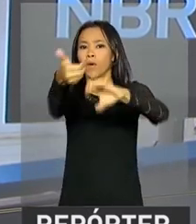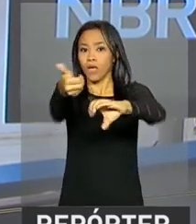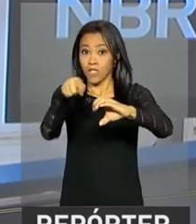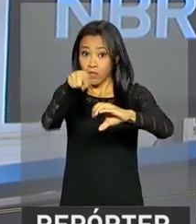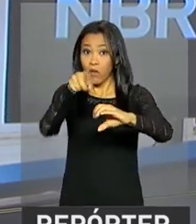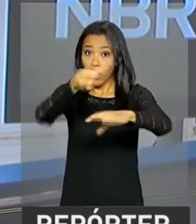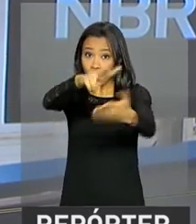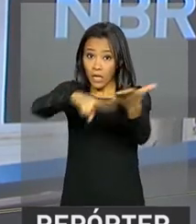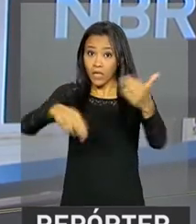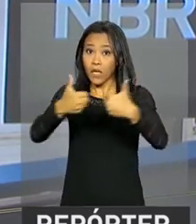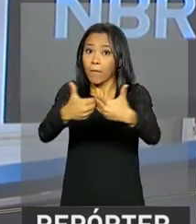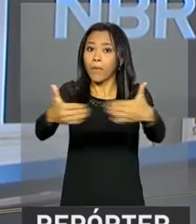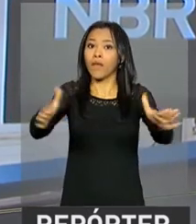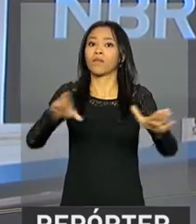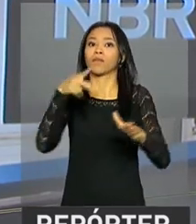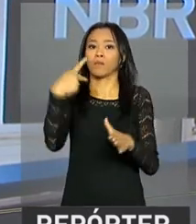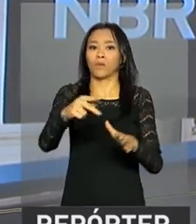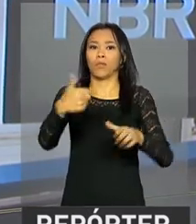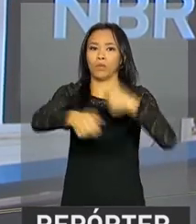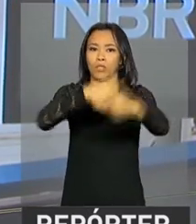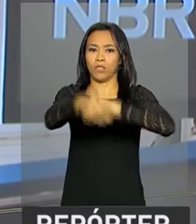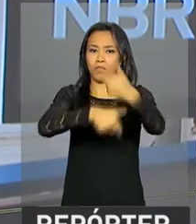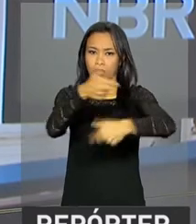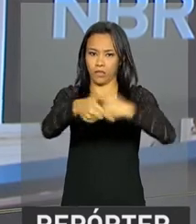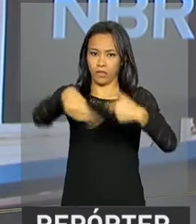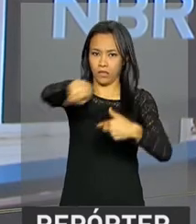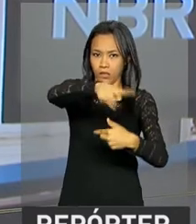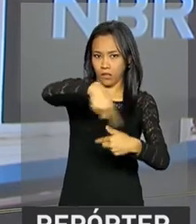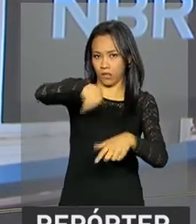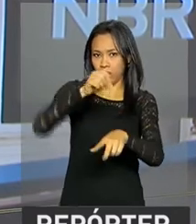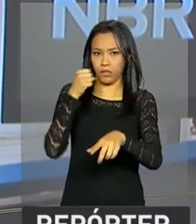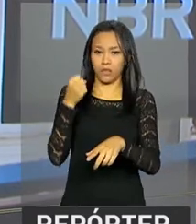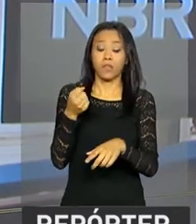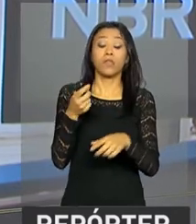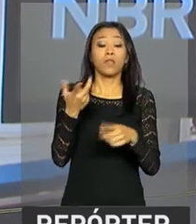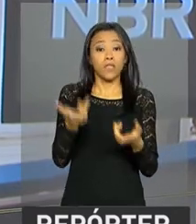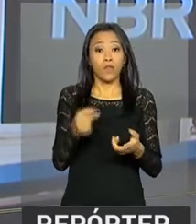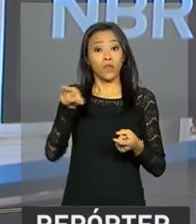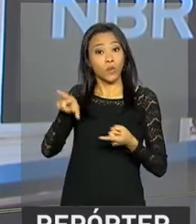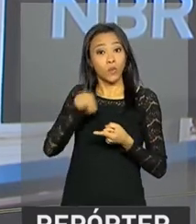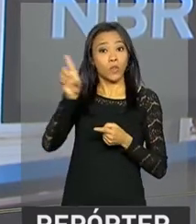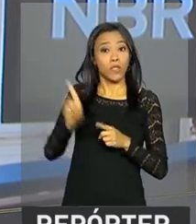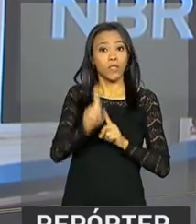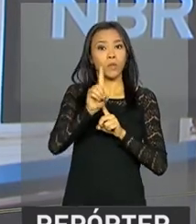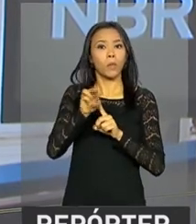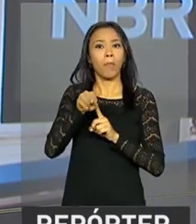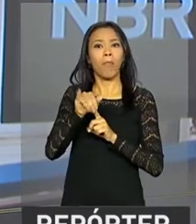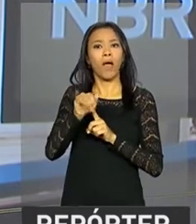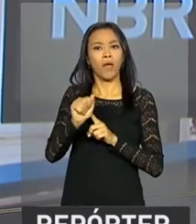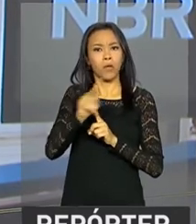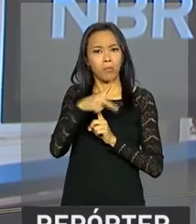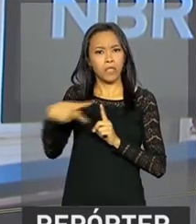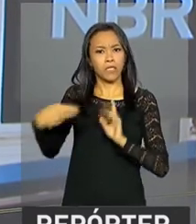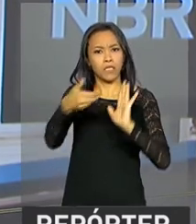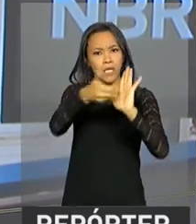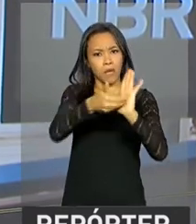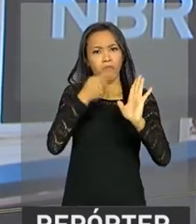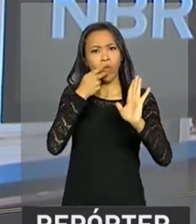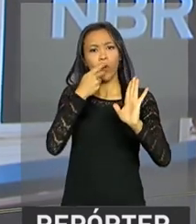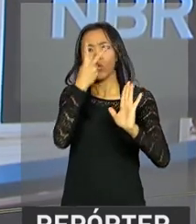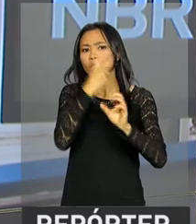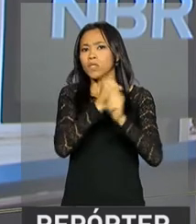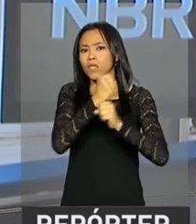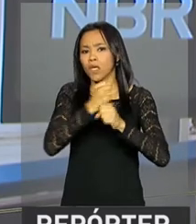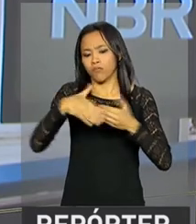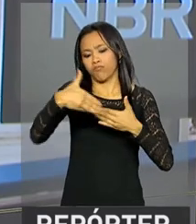abertura do ano legislativo. O deputado Rodrigo Maia, eleito presidente da Câmara, disse que nos próximos 2 anos